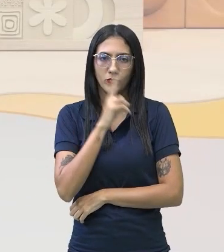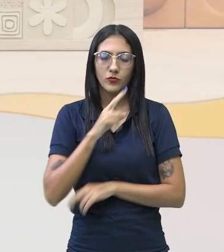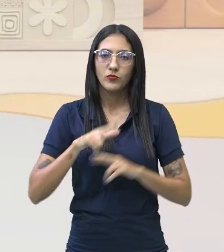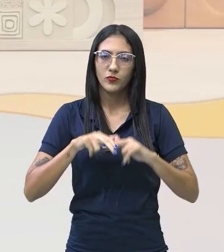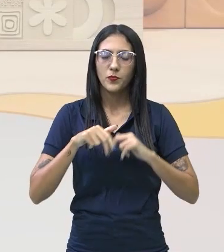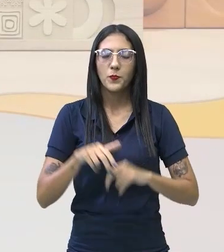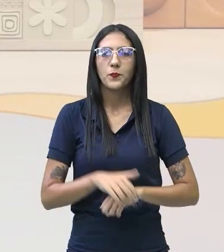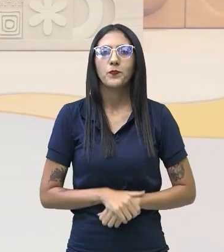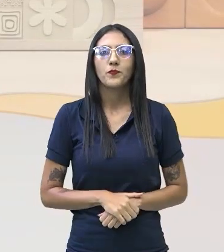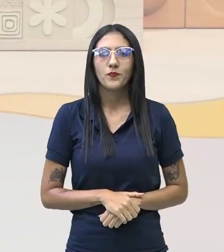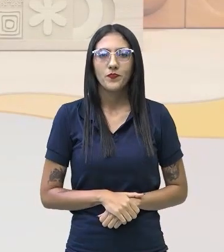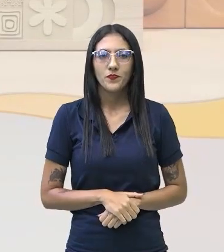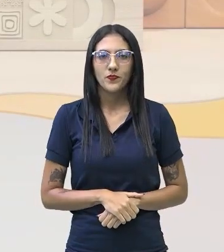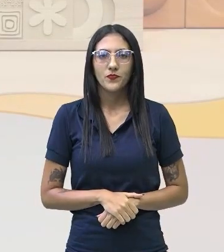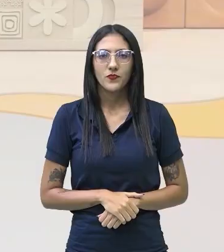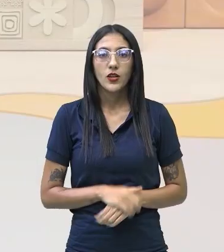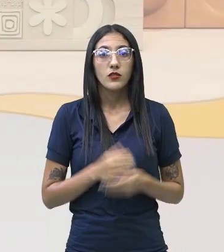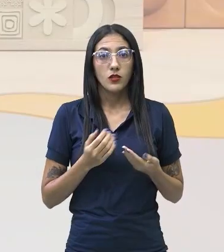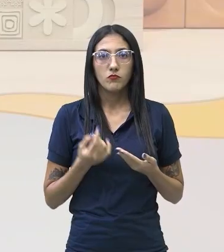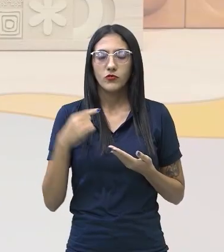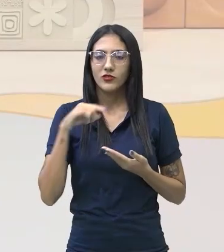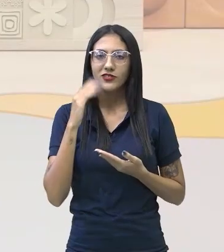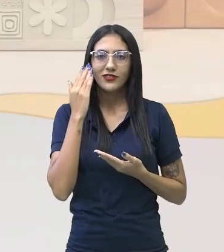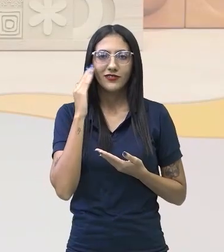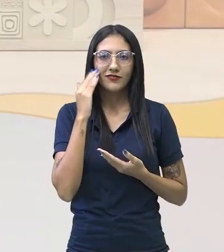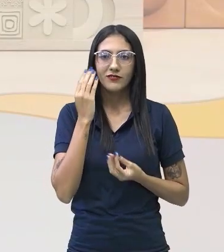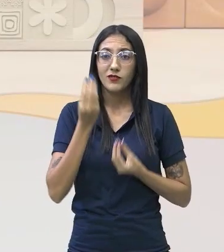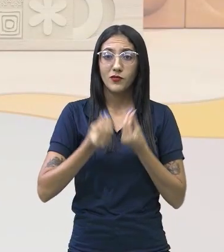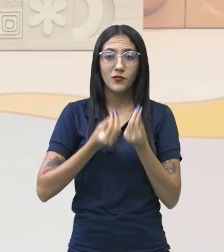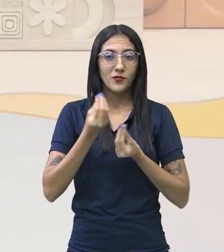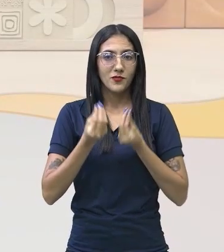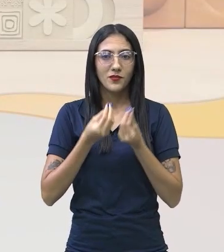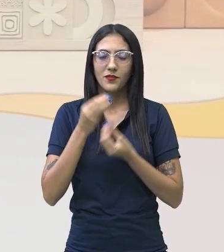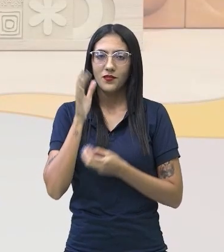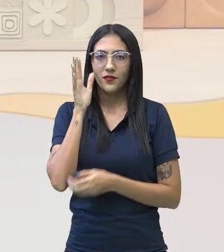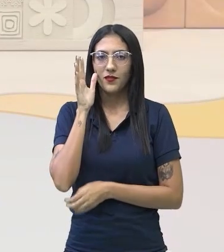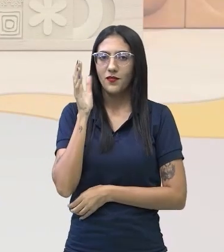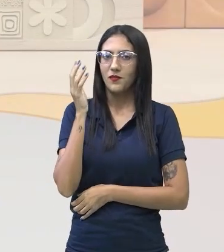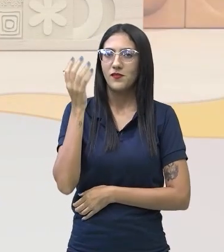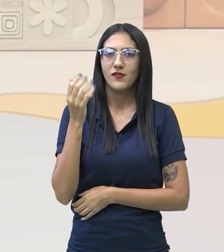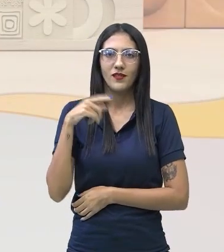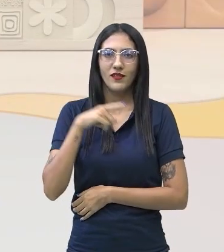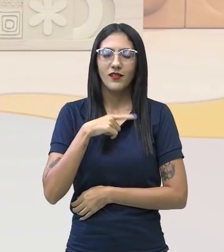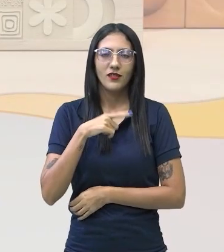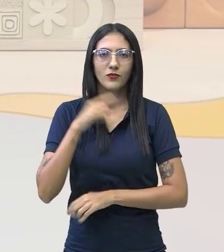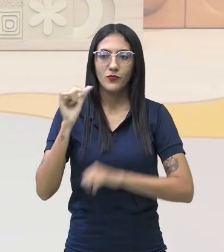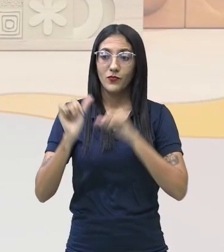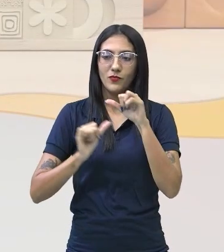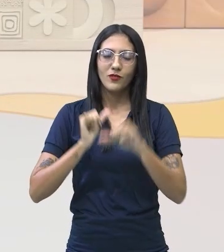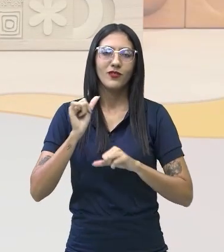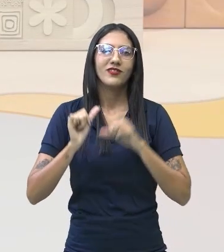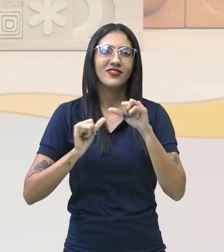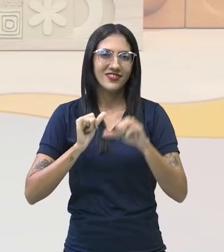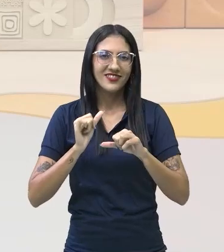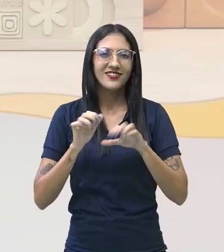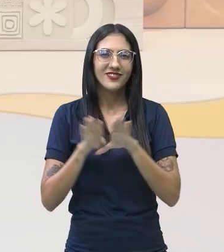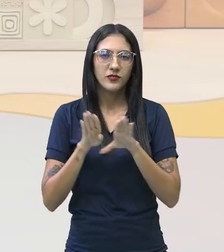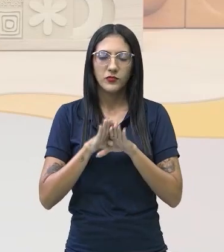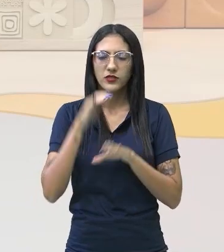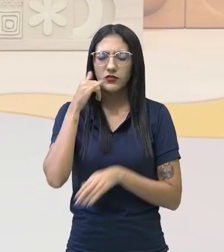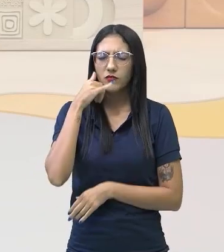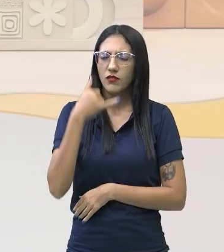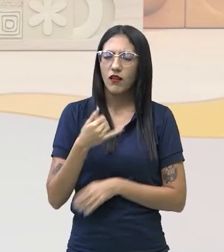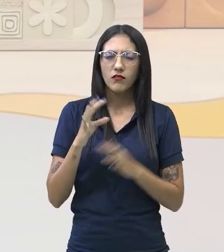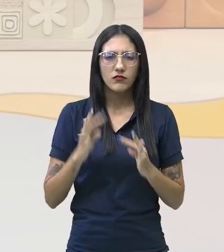voa. Então, para vocês terem uma ideia de como há, não é mesmo, essa evolução, então, aí, no uso dos telefones.